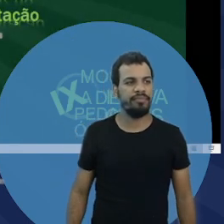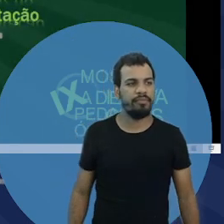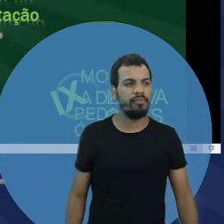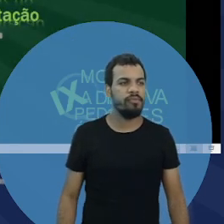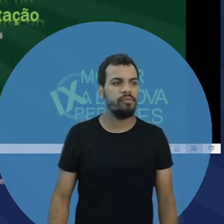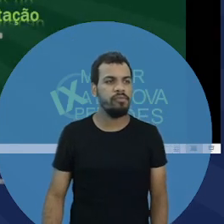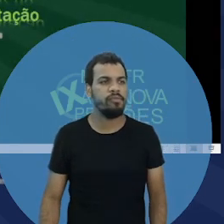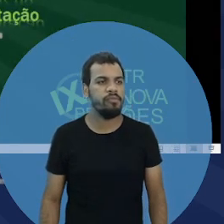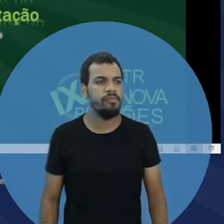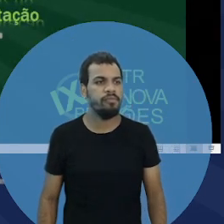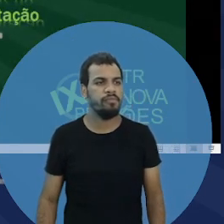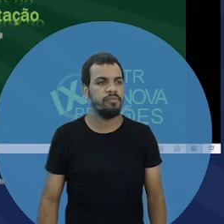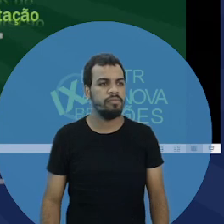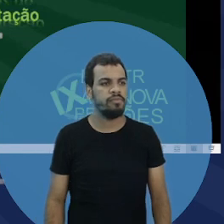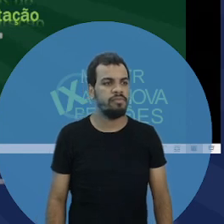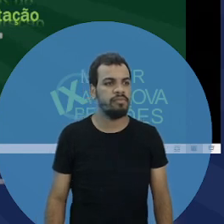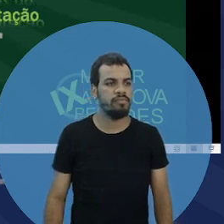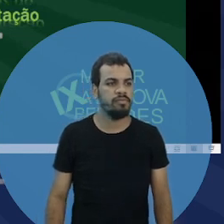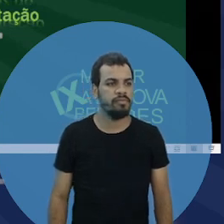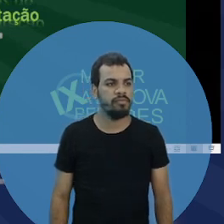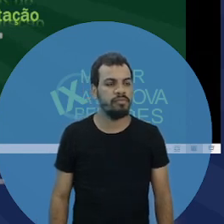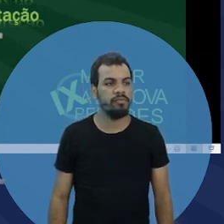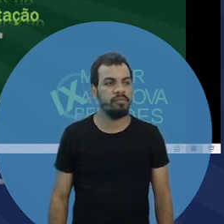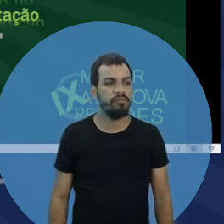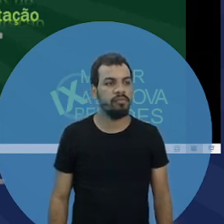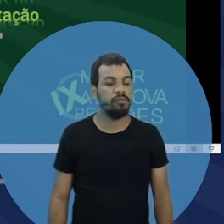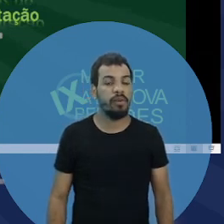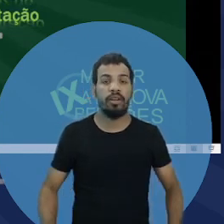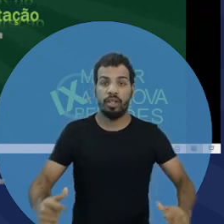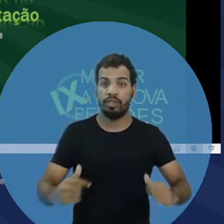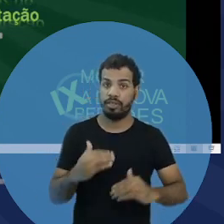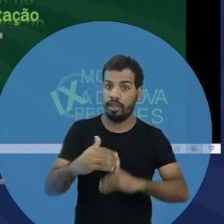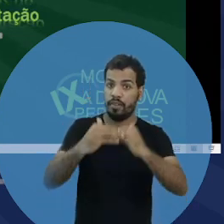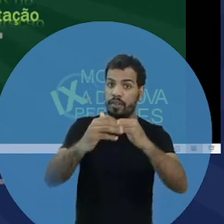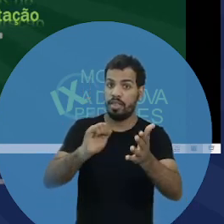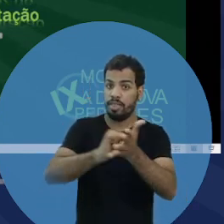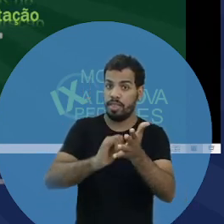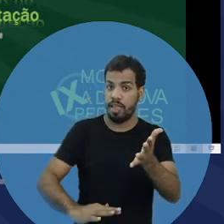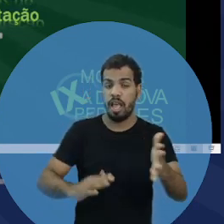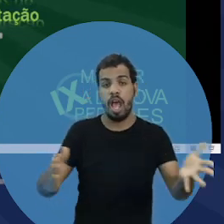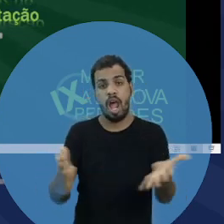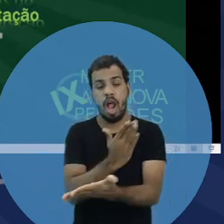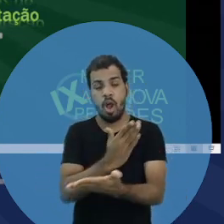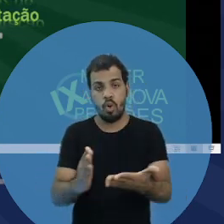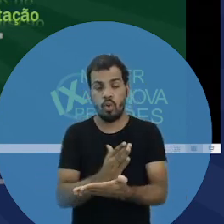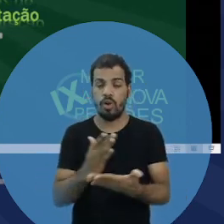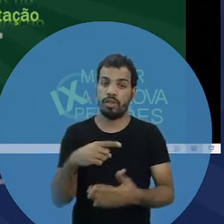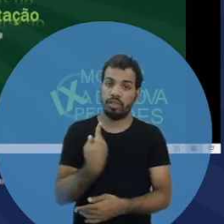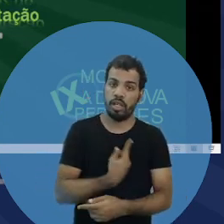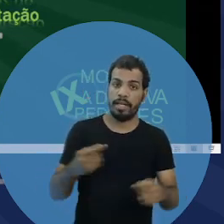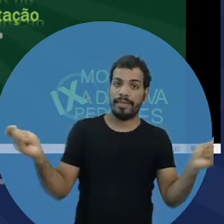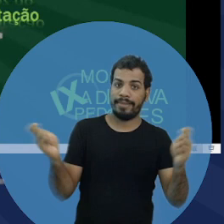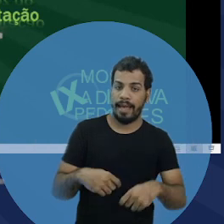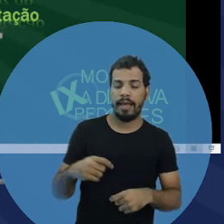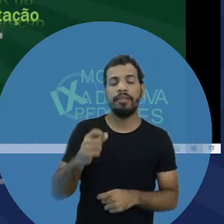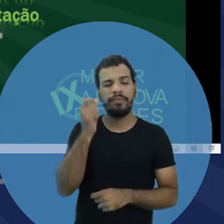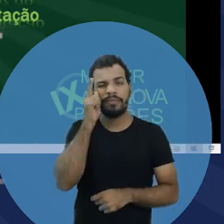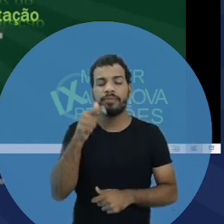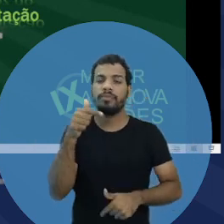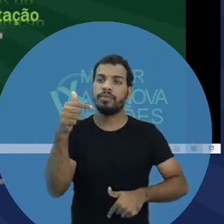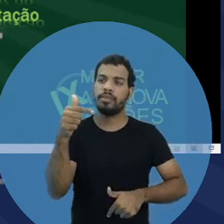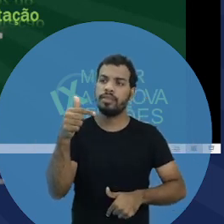Então, a gente desenvolveu algumas atividades, tá certo? Para a gente poder estar trabalhando